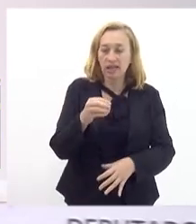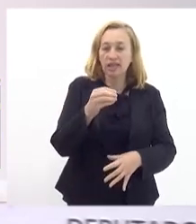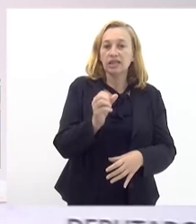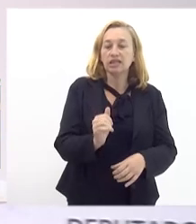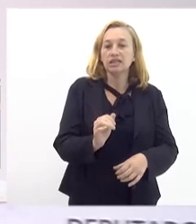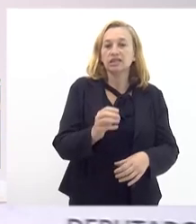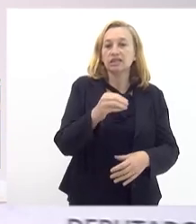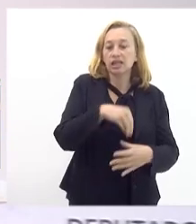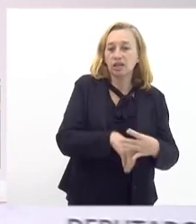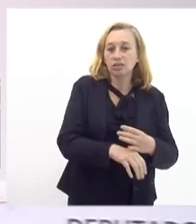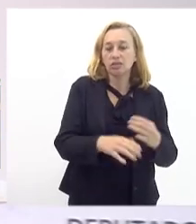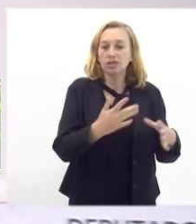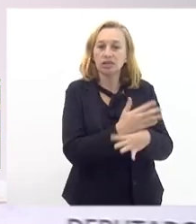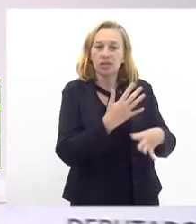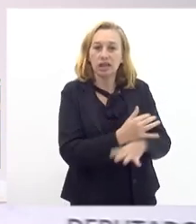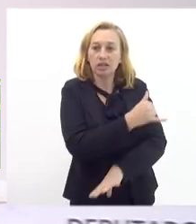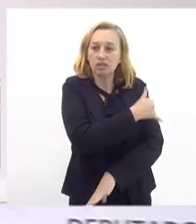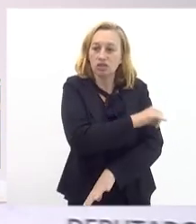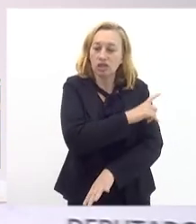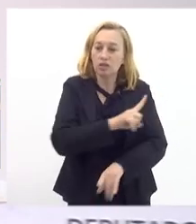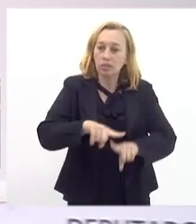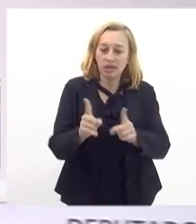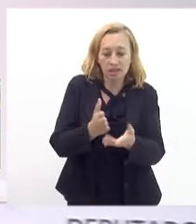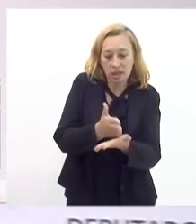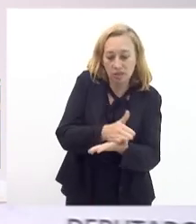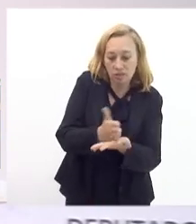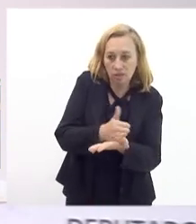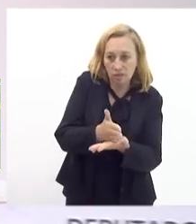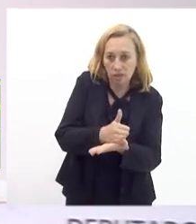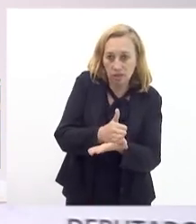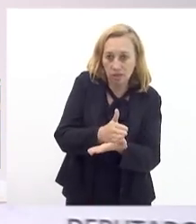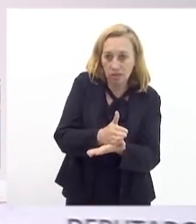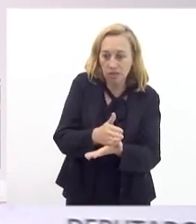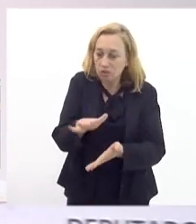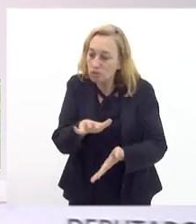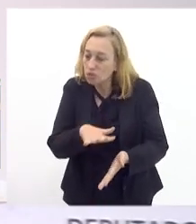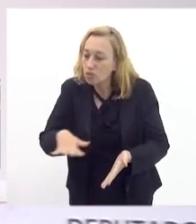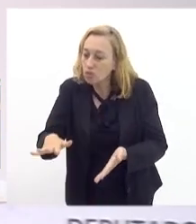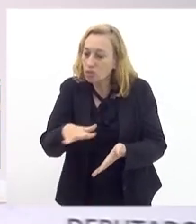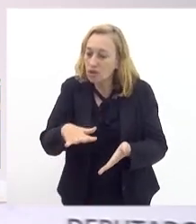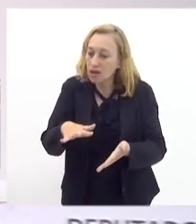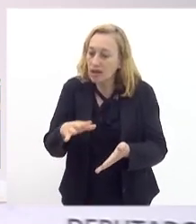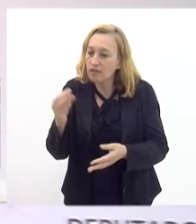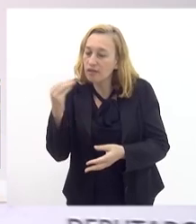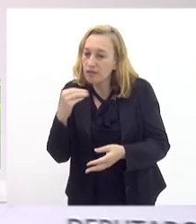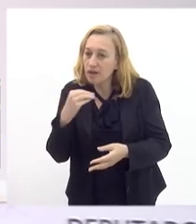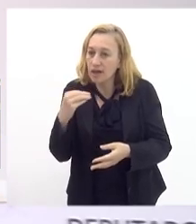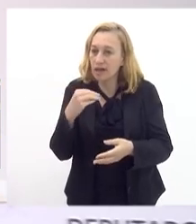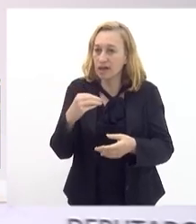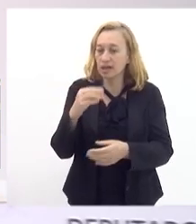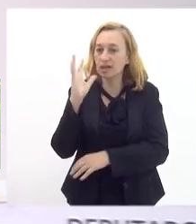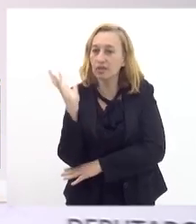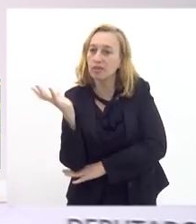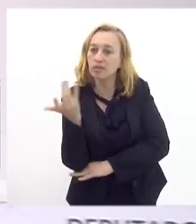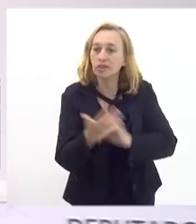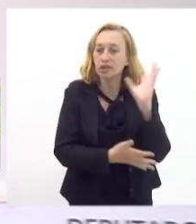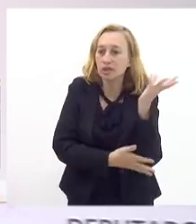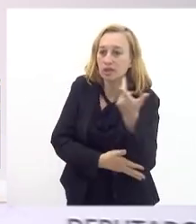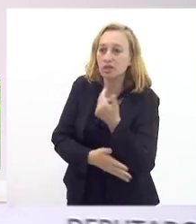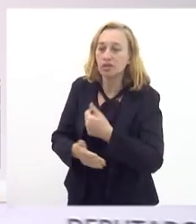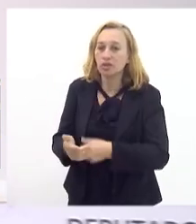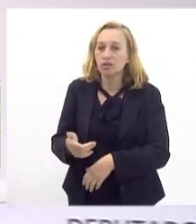Mas está nos limítrofes e numa numa numa região fraude ambientalmente sujeito aos